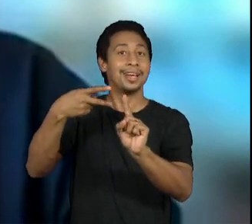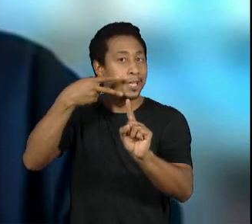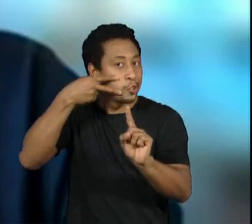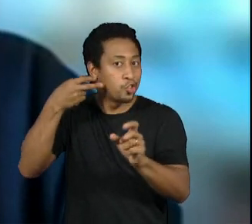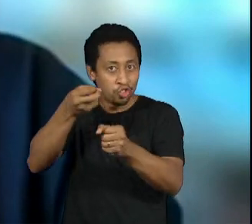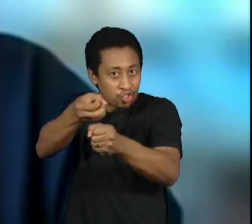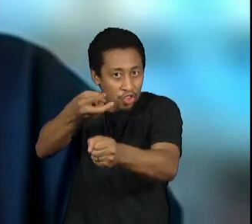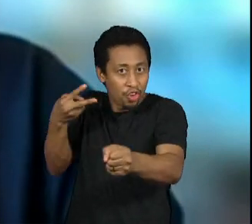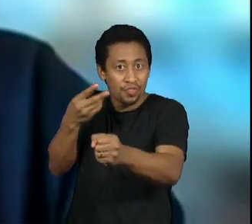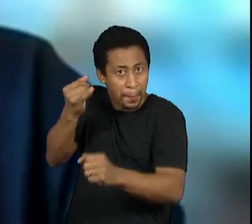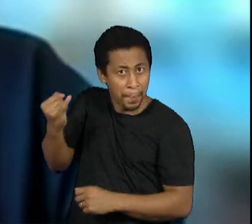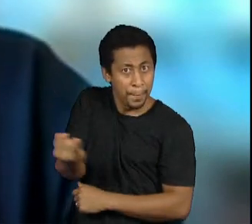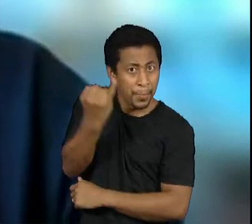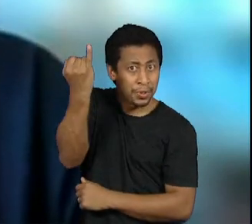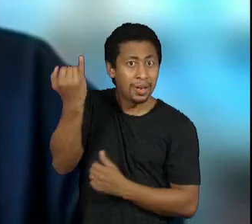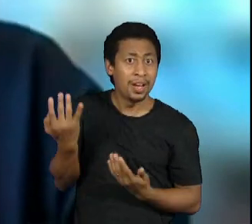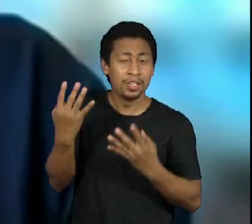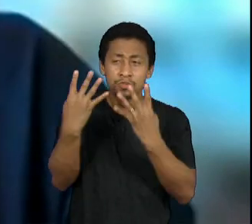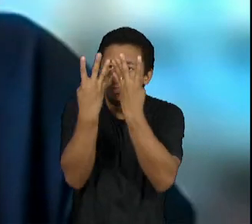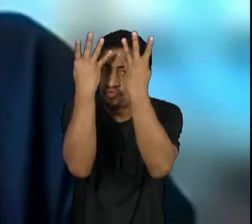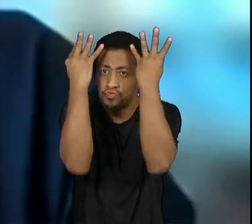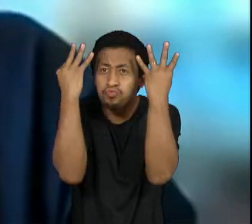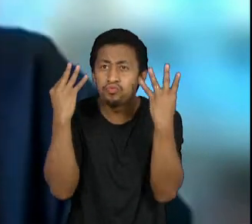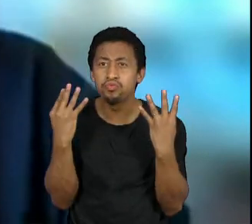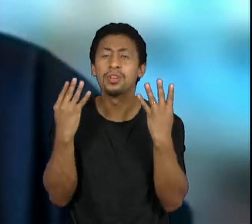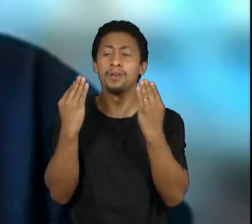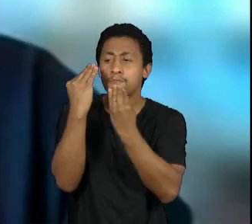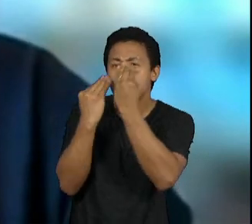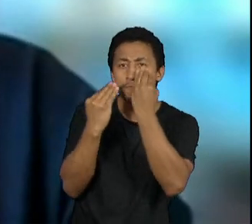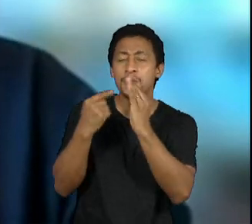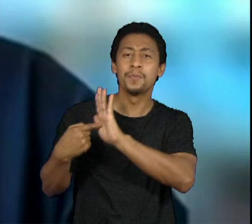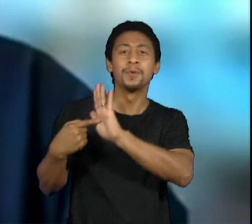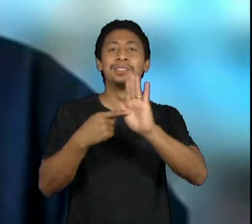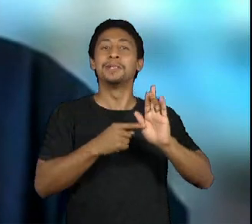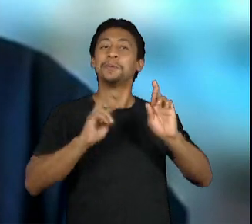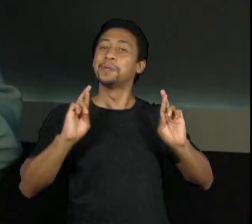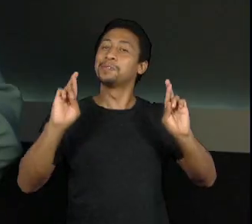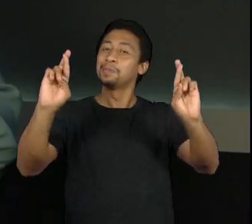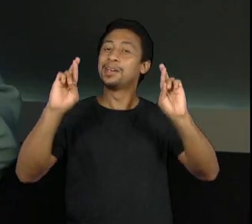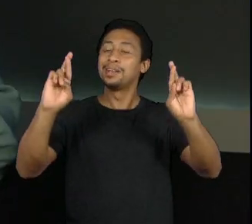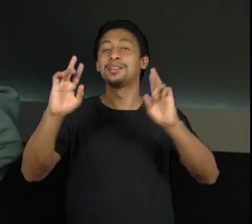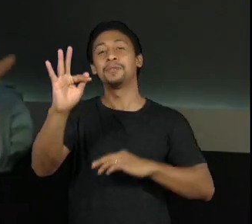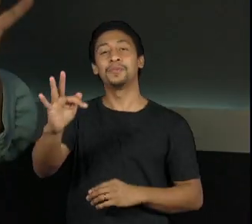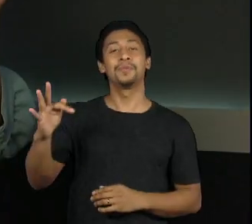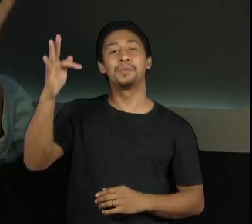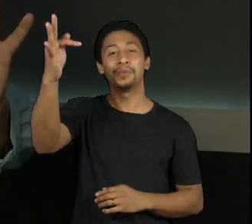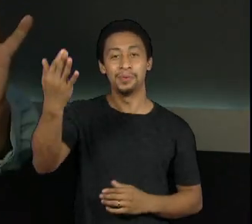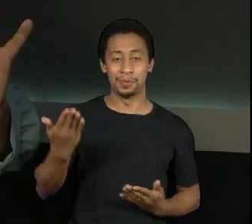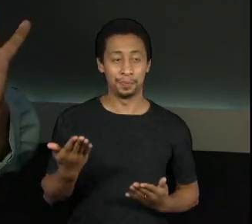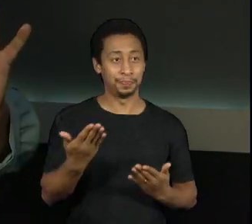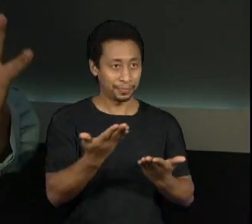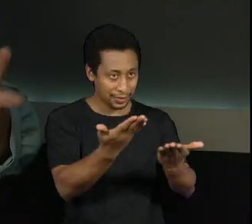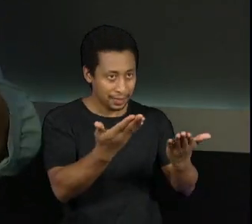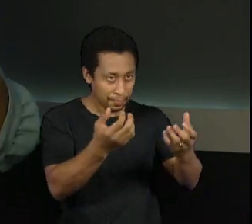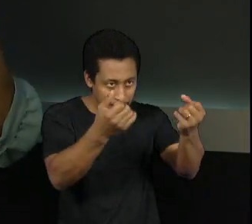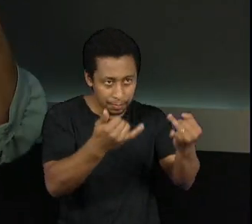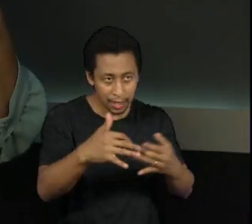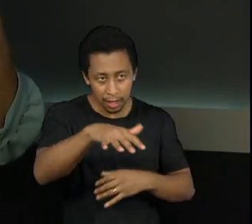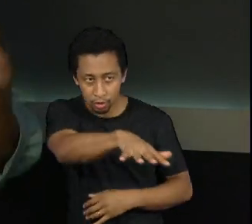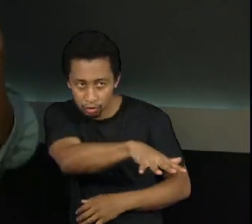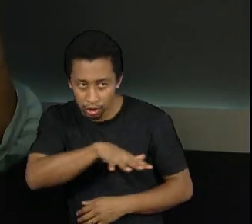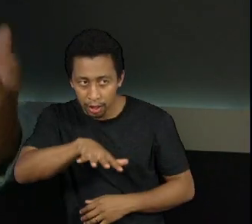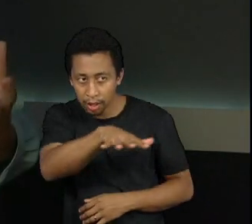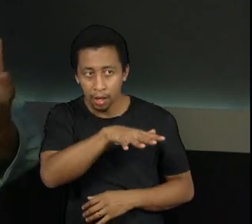uma jovem indígena simbolizando a esperança e a perspectiva de futuro. Adriana, de forma geral, como é que